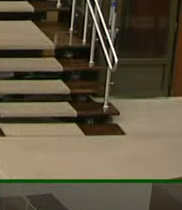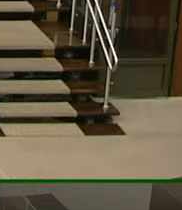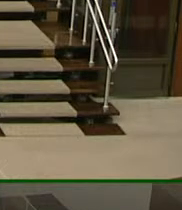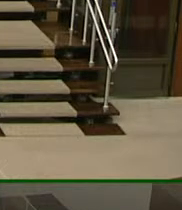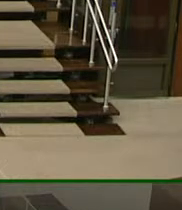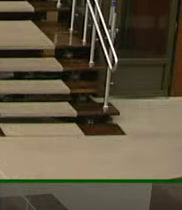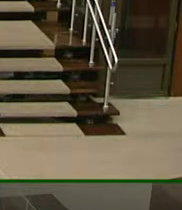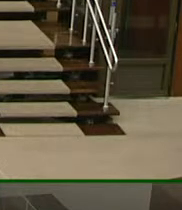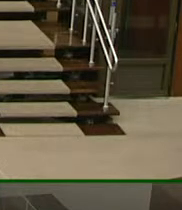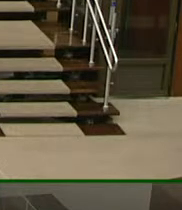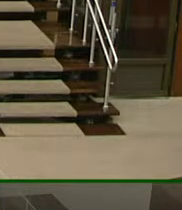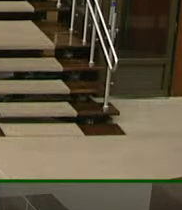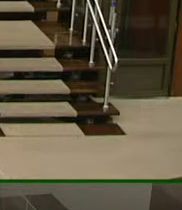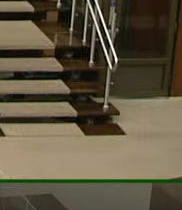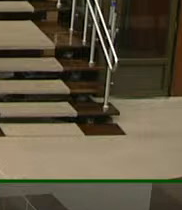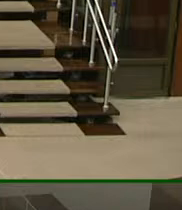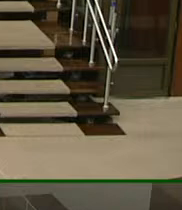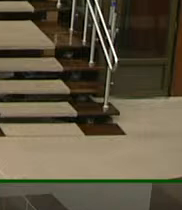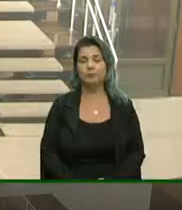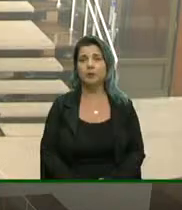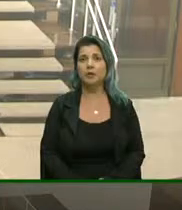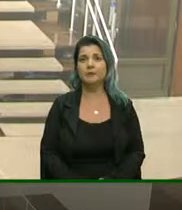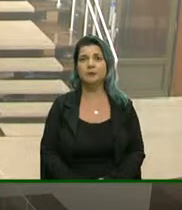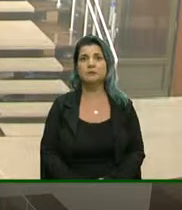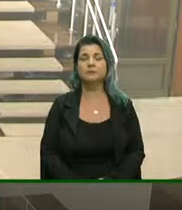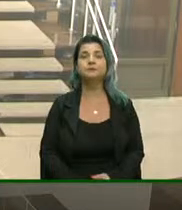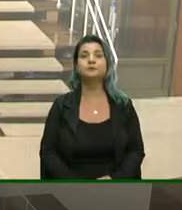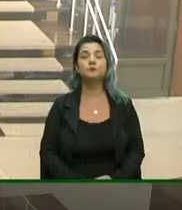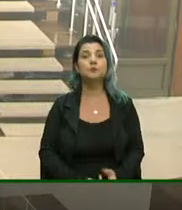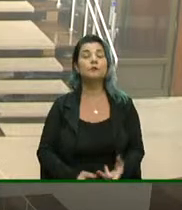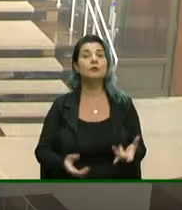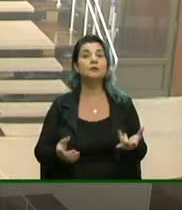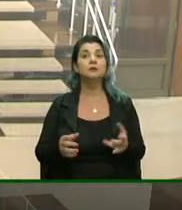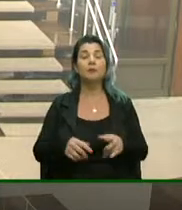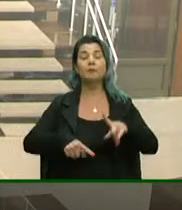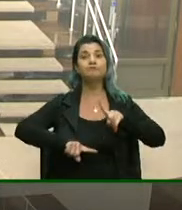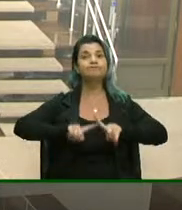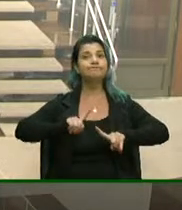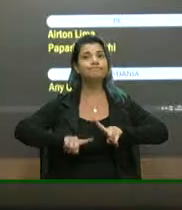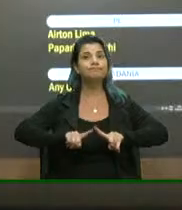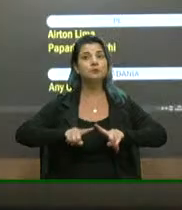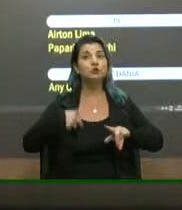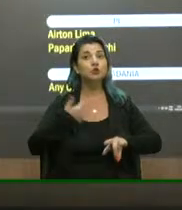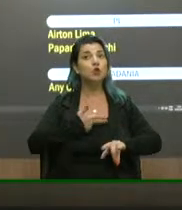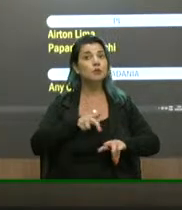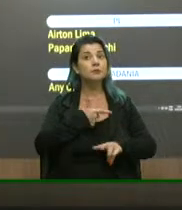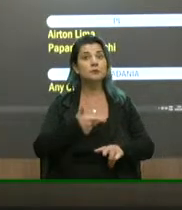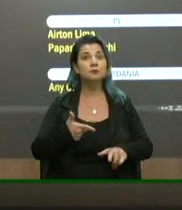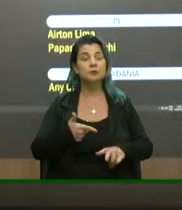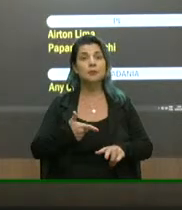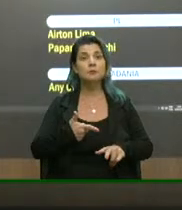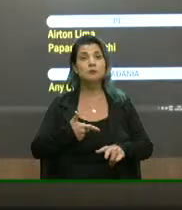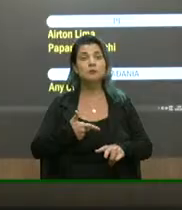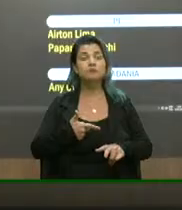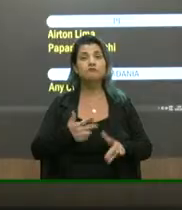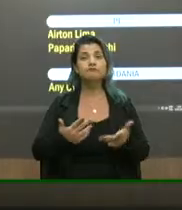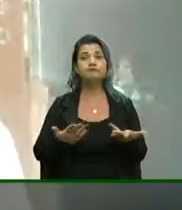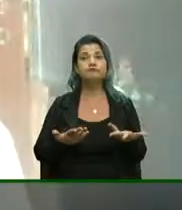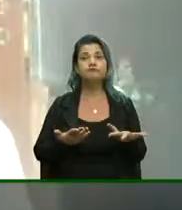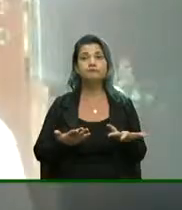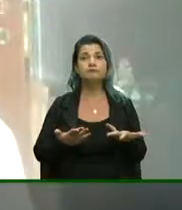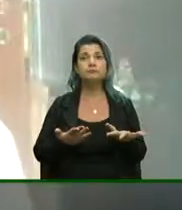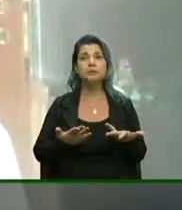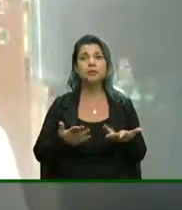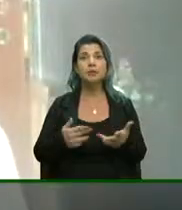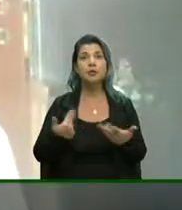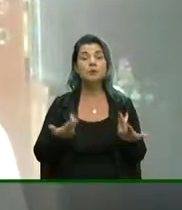Senhor presidente, devido à alta complexidade da matéria, nós não temos o impacto disso. E por nós